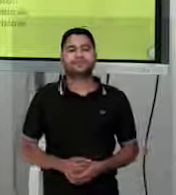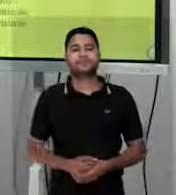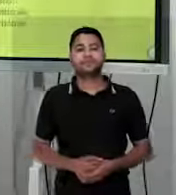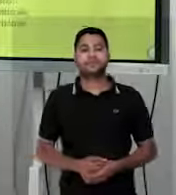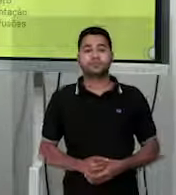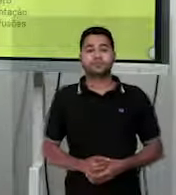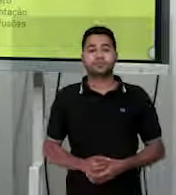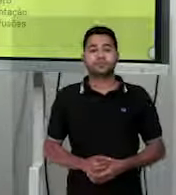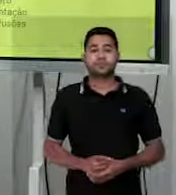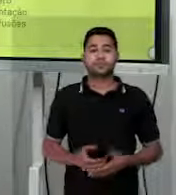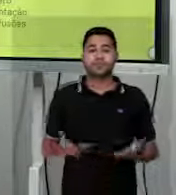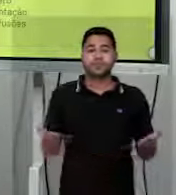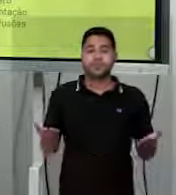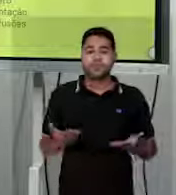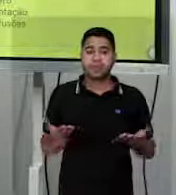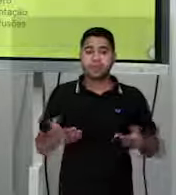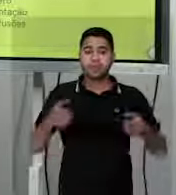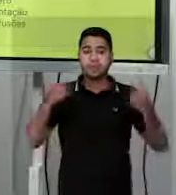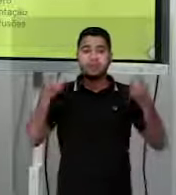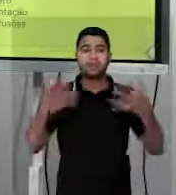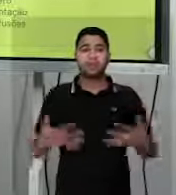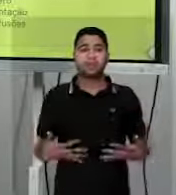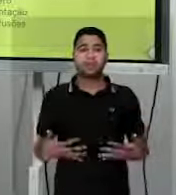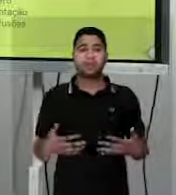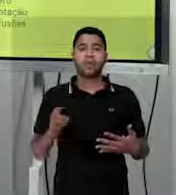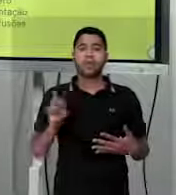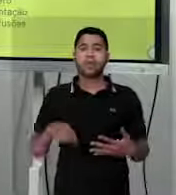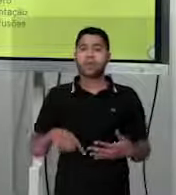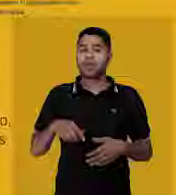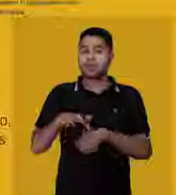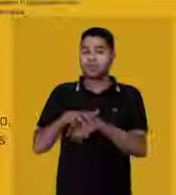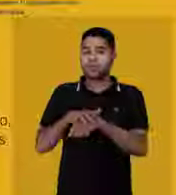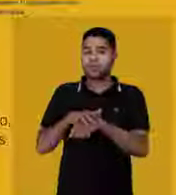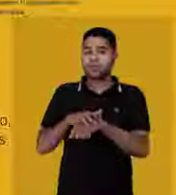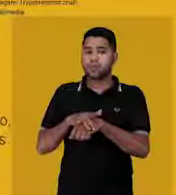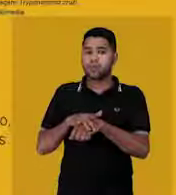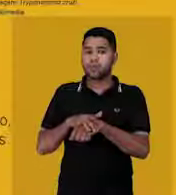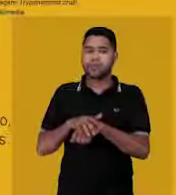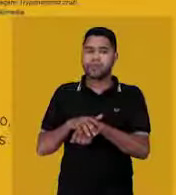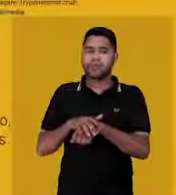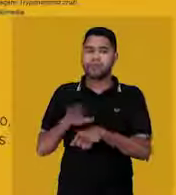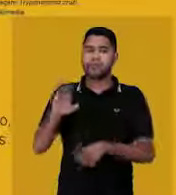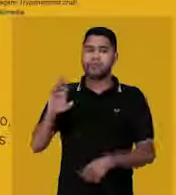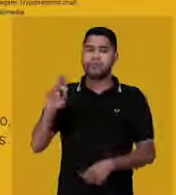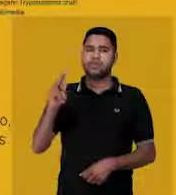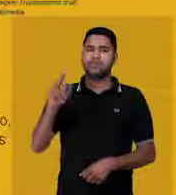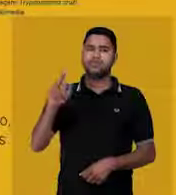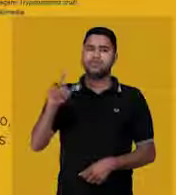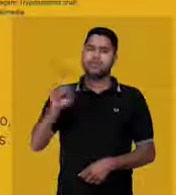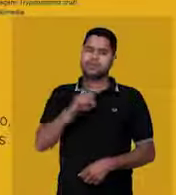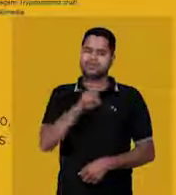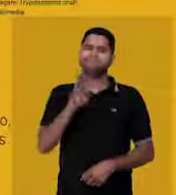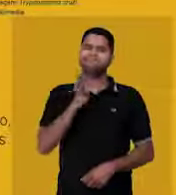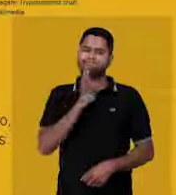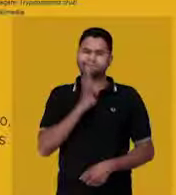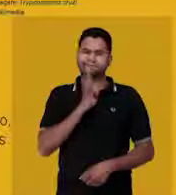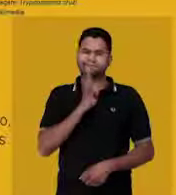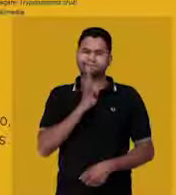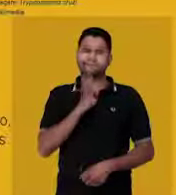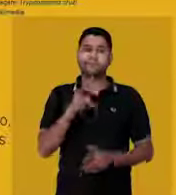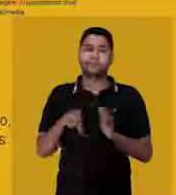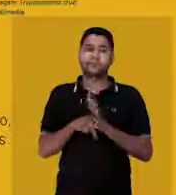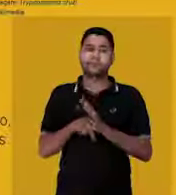Bom, agora nós vamos falar sobre a doença de Chagas, bem conhecida também, né? O seu agente etiológico